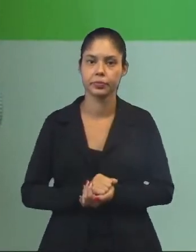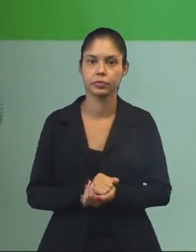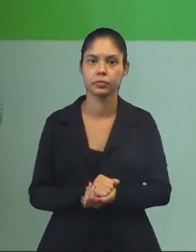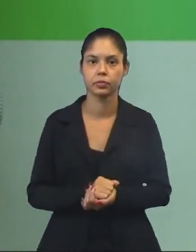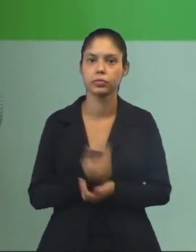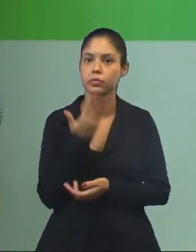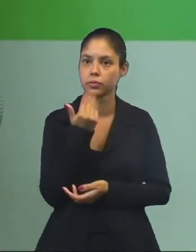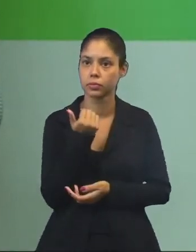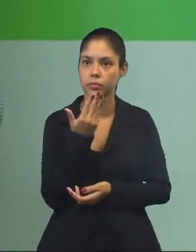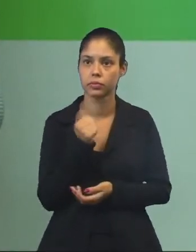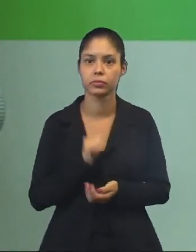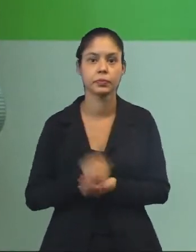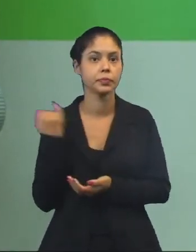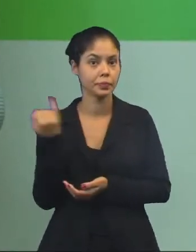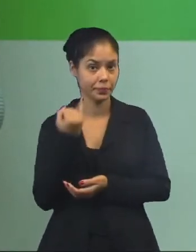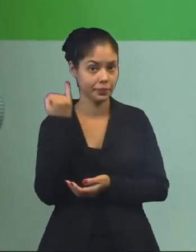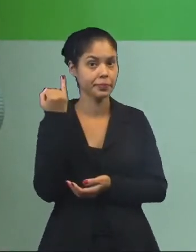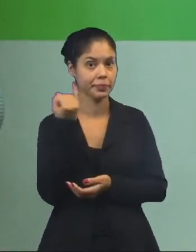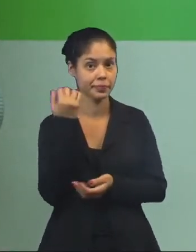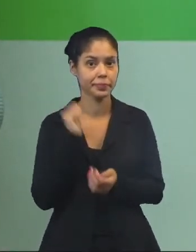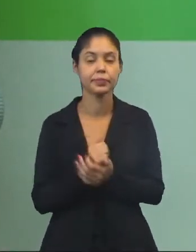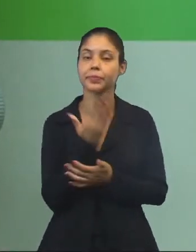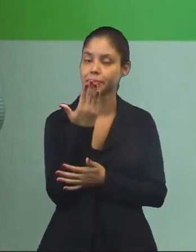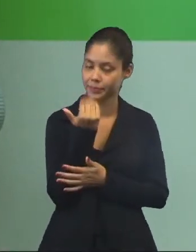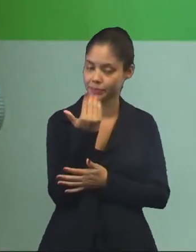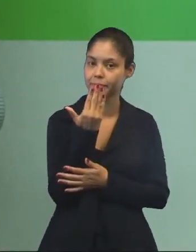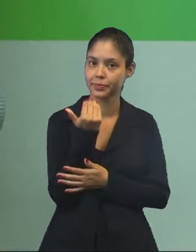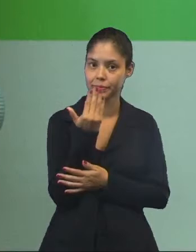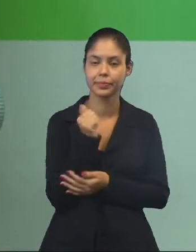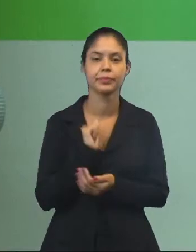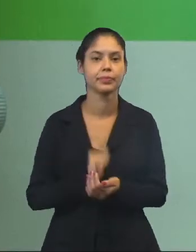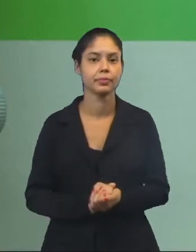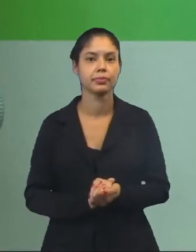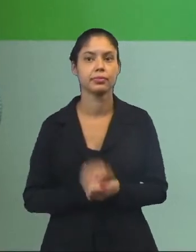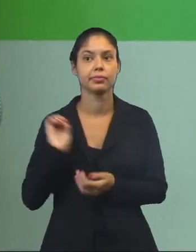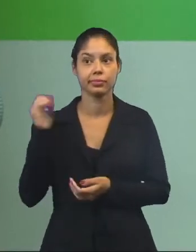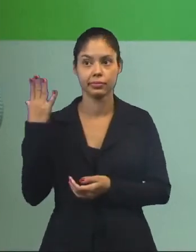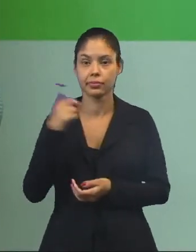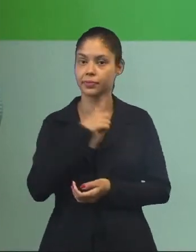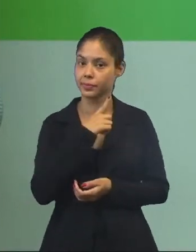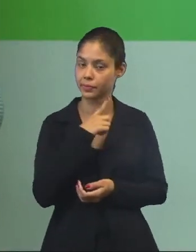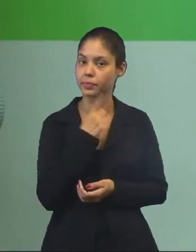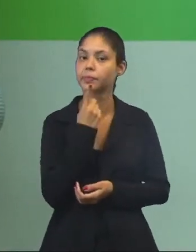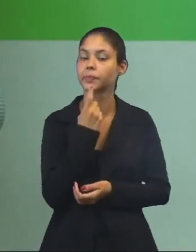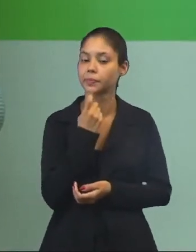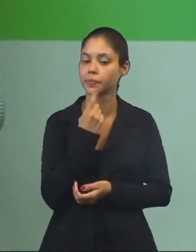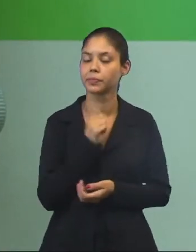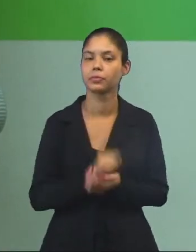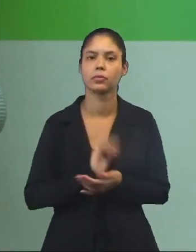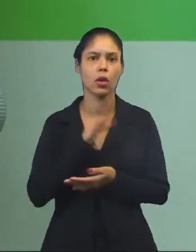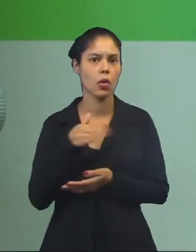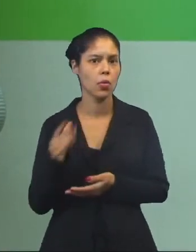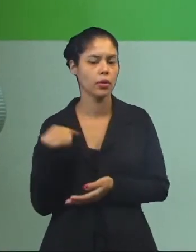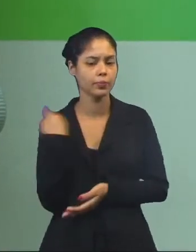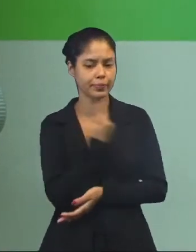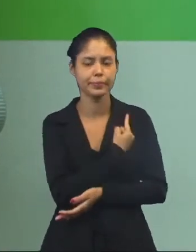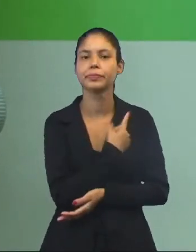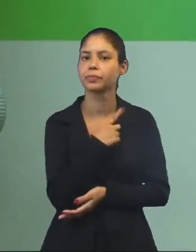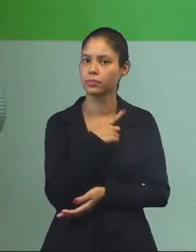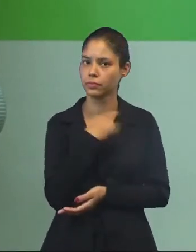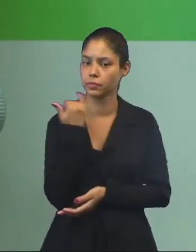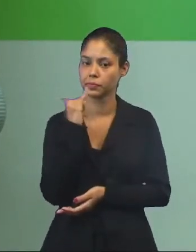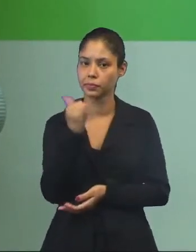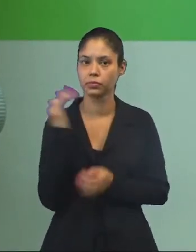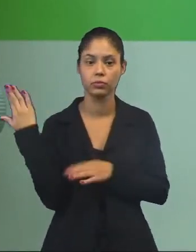desse alimento. Então, é importante a alimentação. No caso aqui tem a carne vermelha. Mas quando eu obtenho